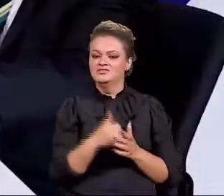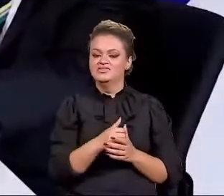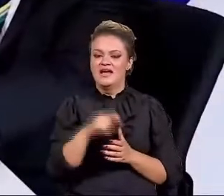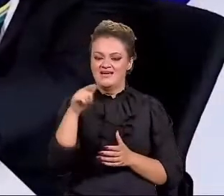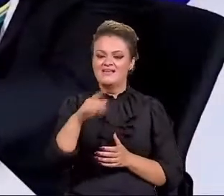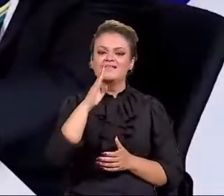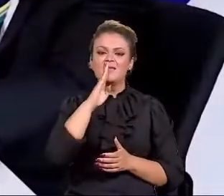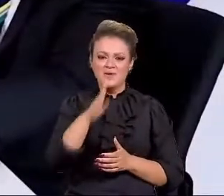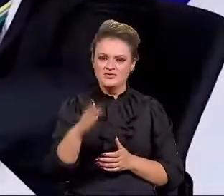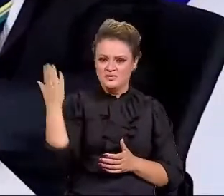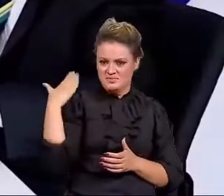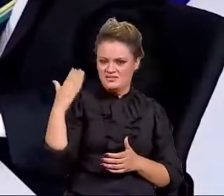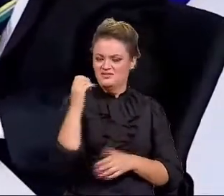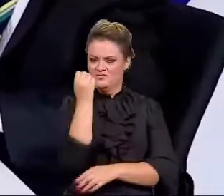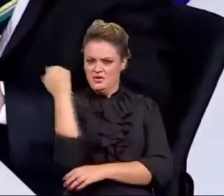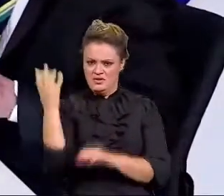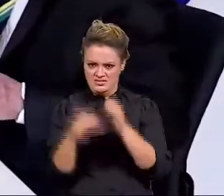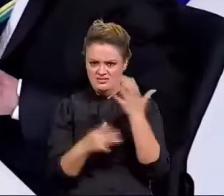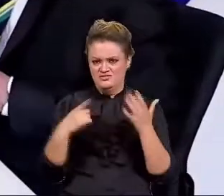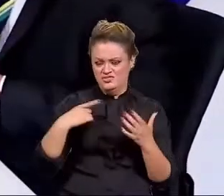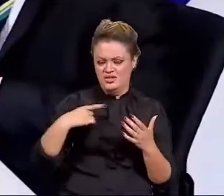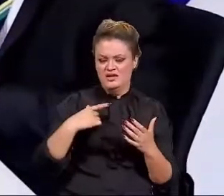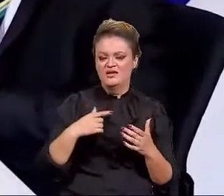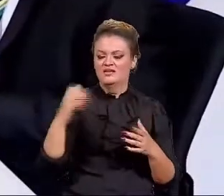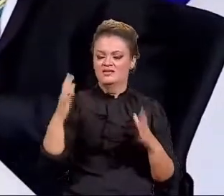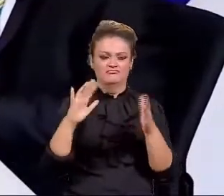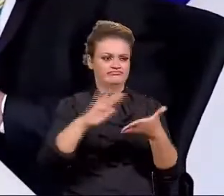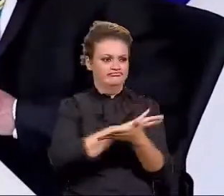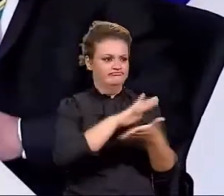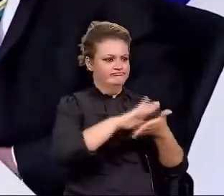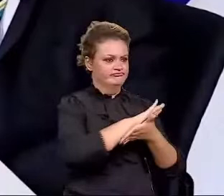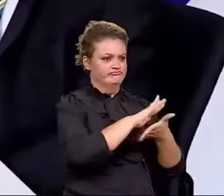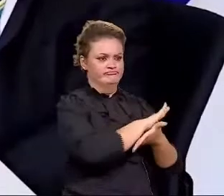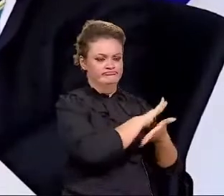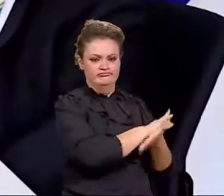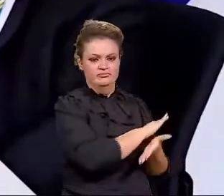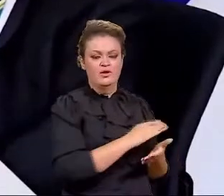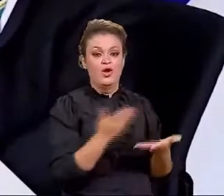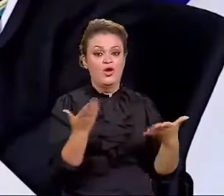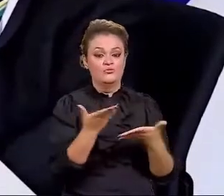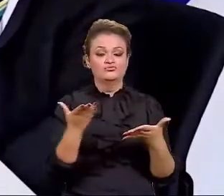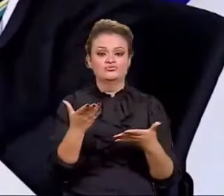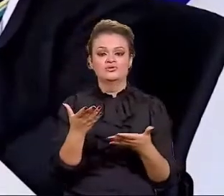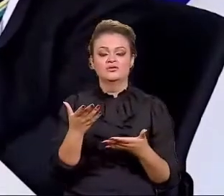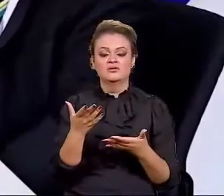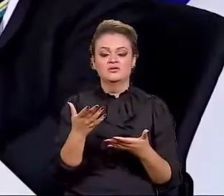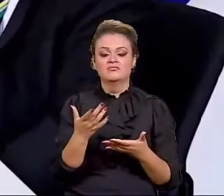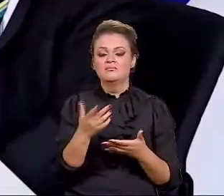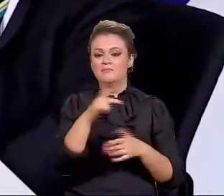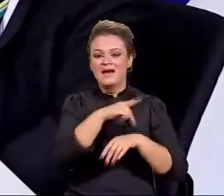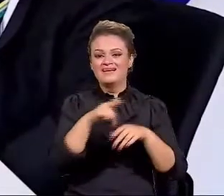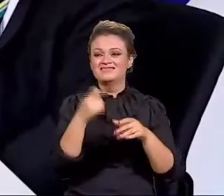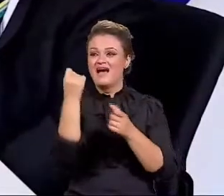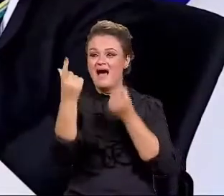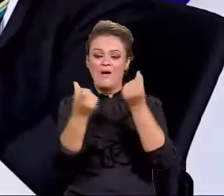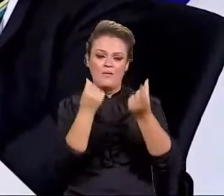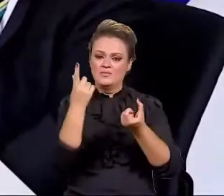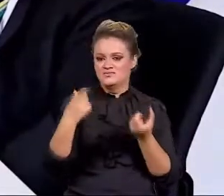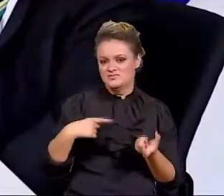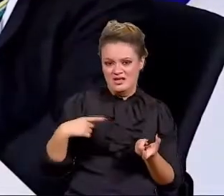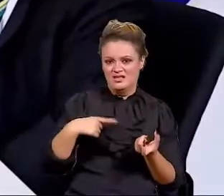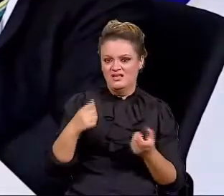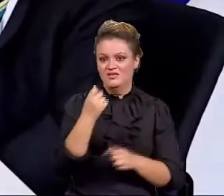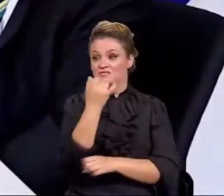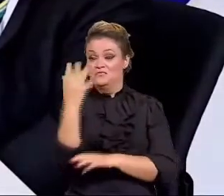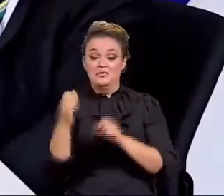floresta, e essas florestas foram acabando. Hoje é um patrimônio de poucos países, florestas realmente muito grandes. A gente